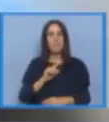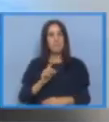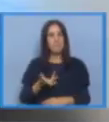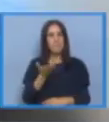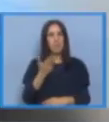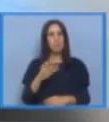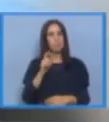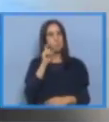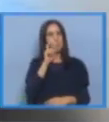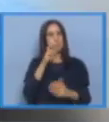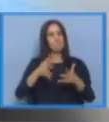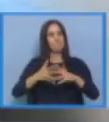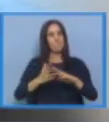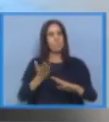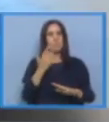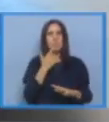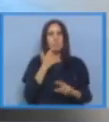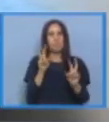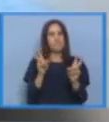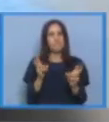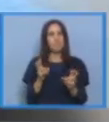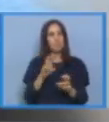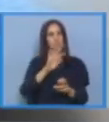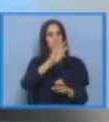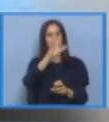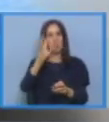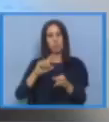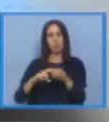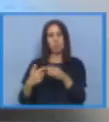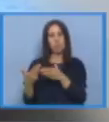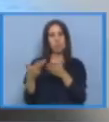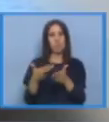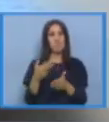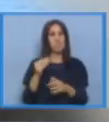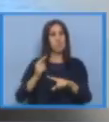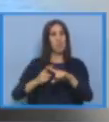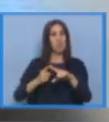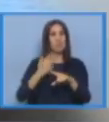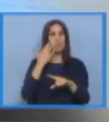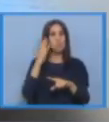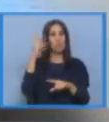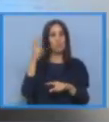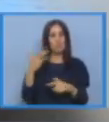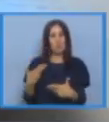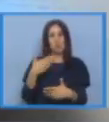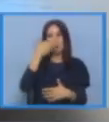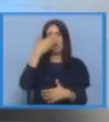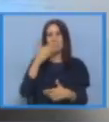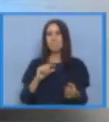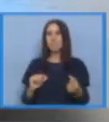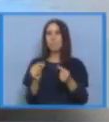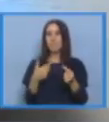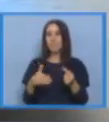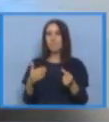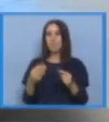mais musculada, digamos, que possa ajudar os Estados-membros, e com o que está a acontecer na Grécia por estes dias, claramente que esse debate